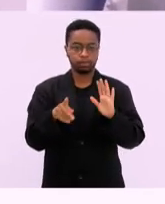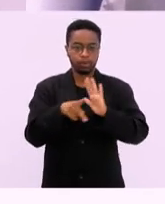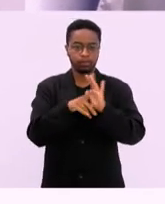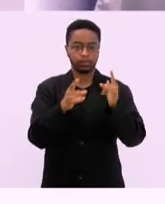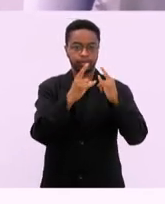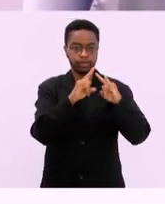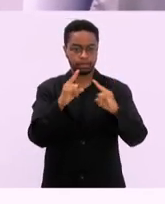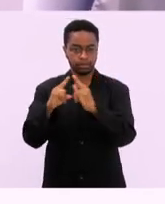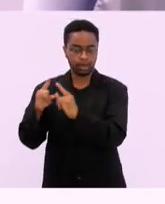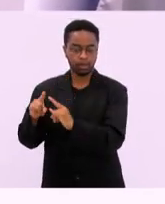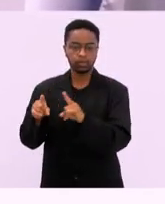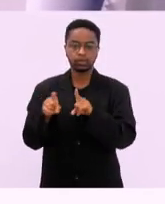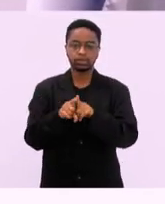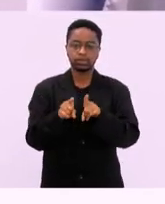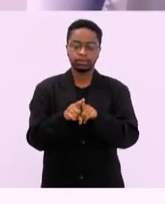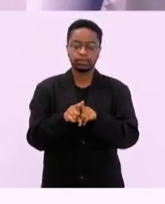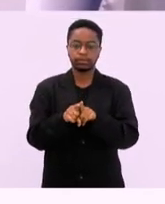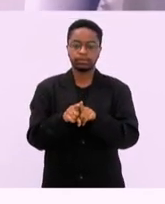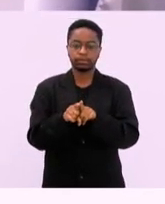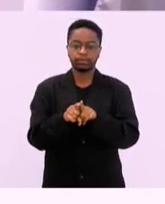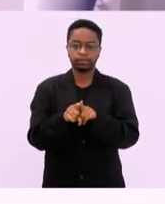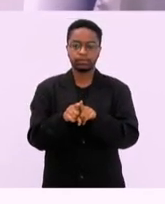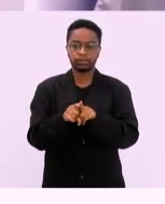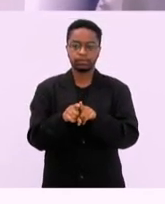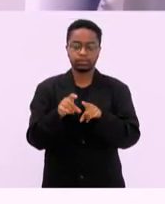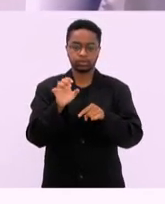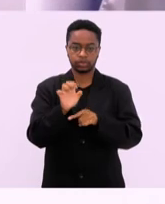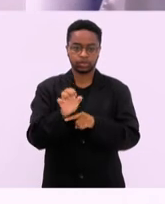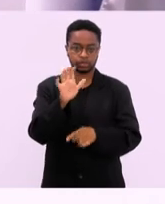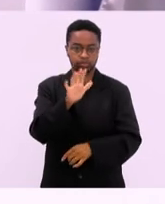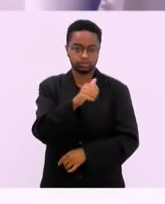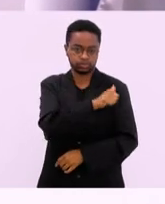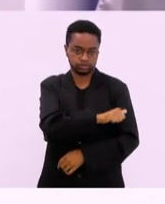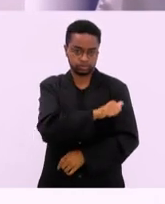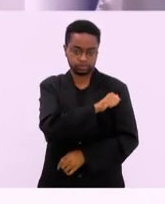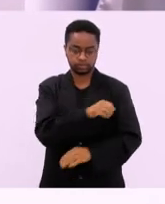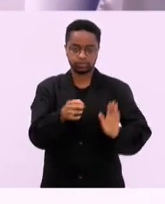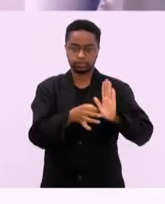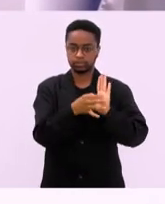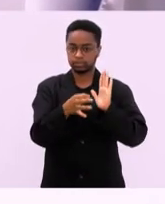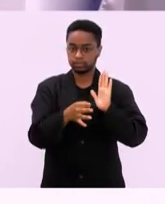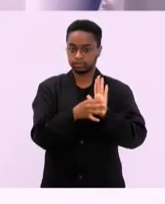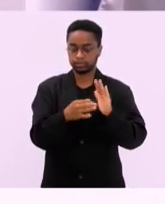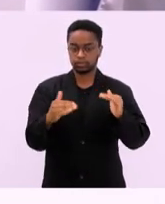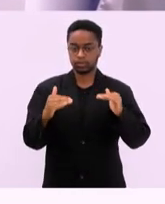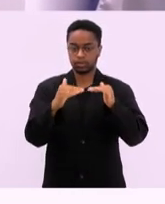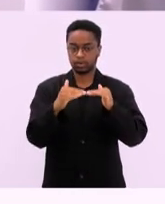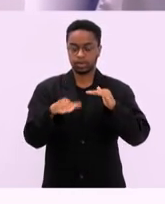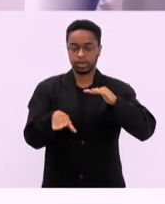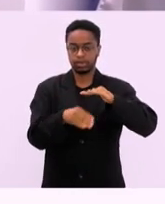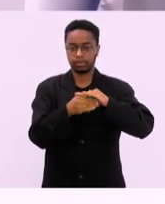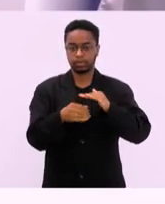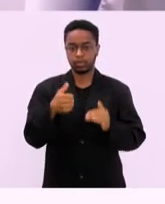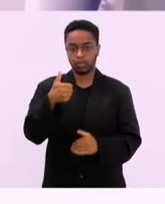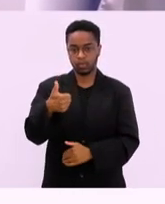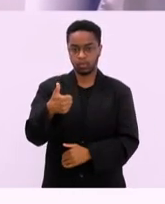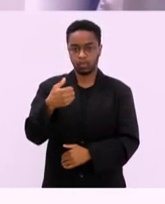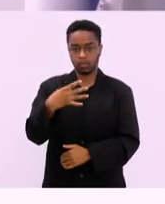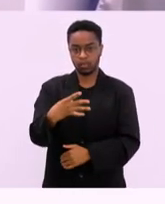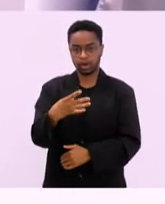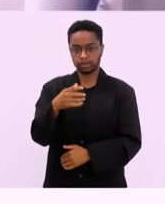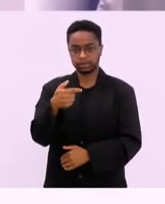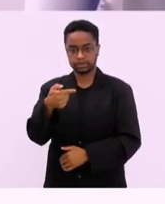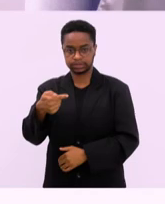de passageiros em todo o Estado do Rio de Janeiro. Parecer do deputado Vinícius Cozzolino é favorável às emendas número 1, 4